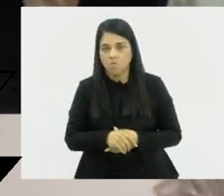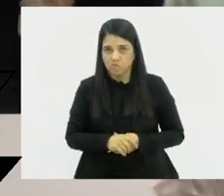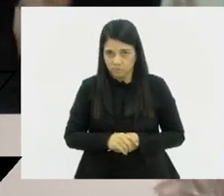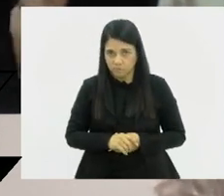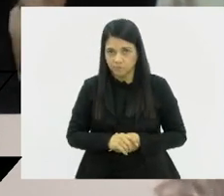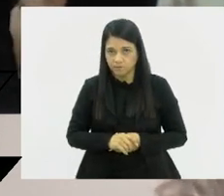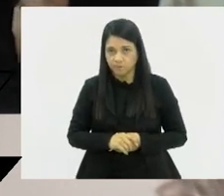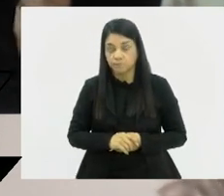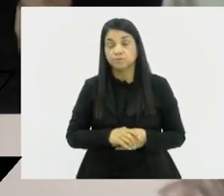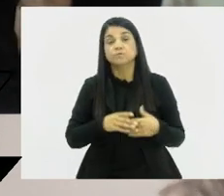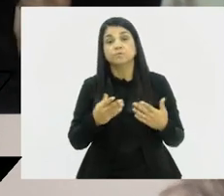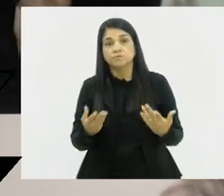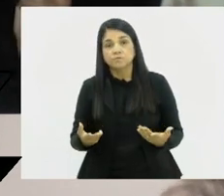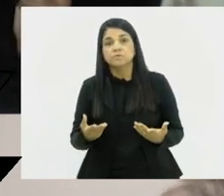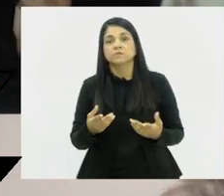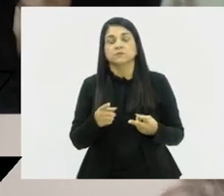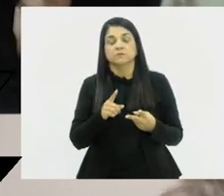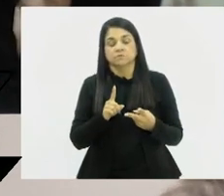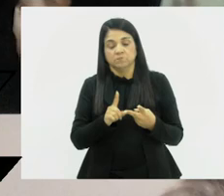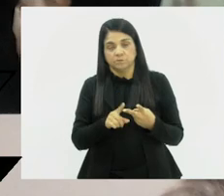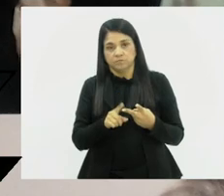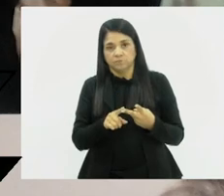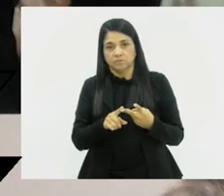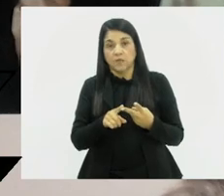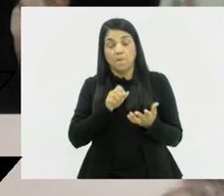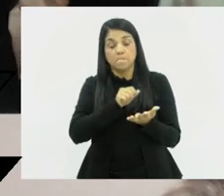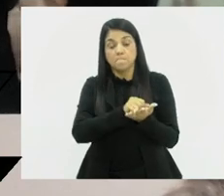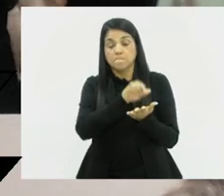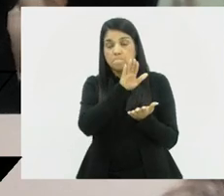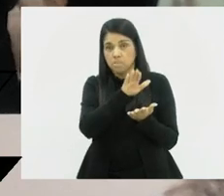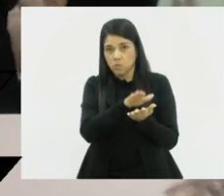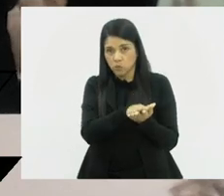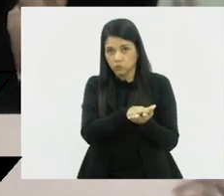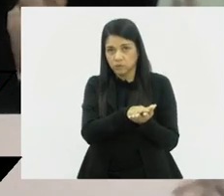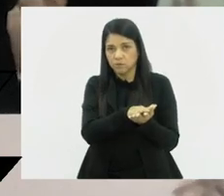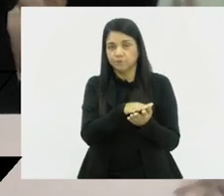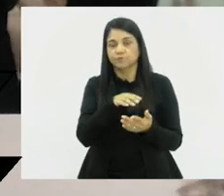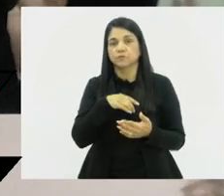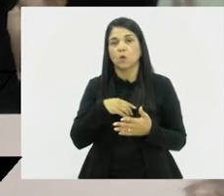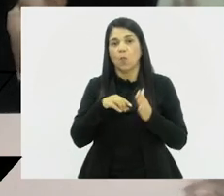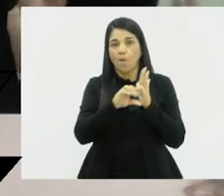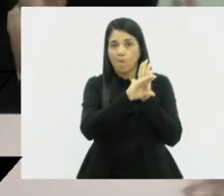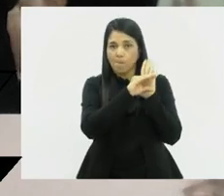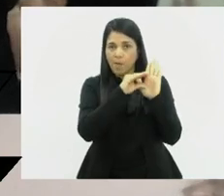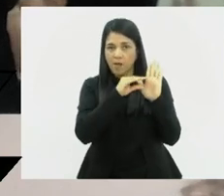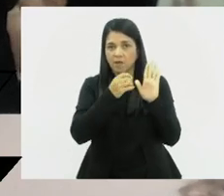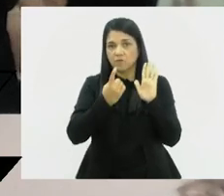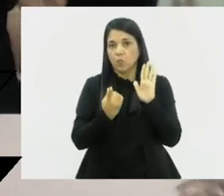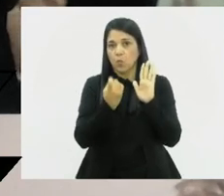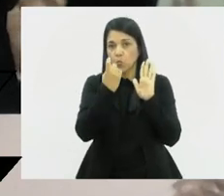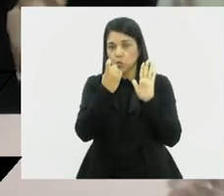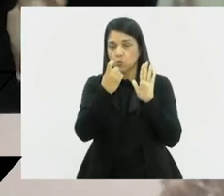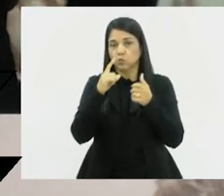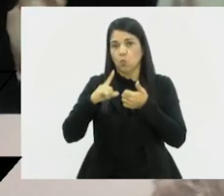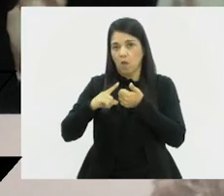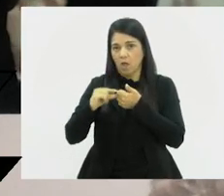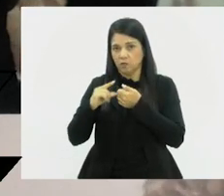E com relação à aplicação de multa, o parágrafo único do artigo 9º, ele fala